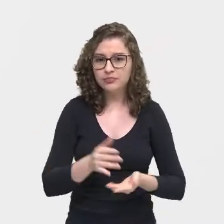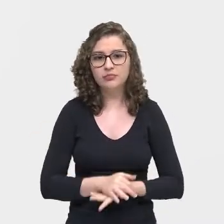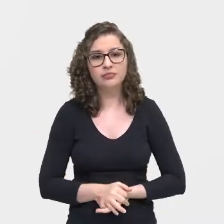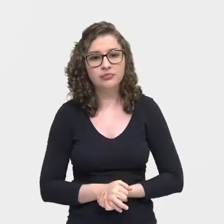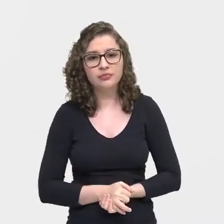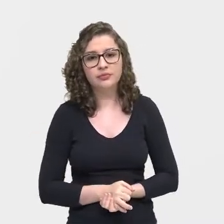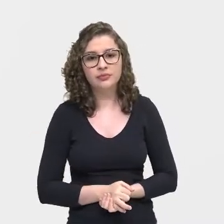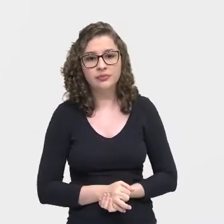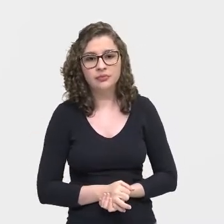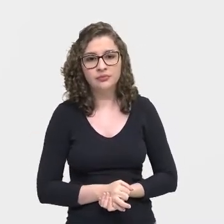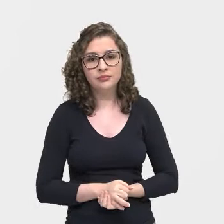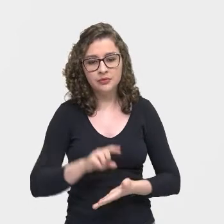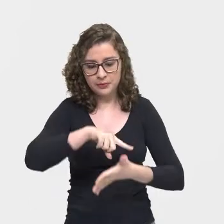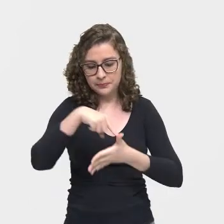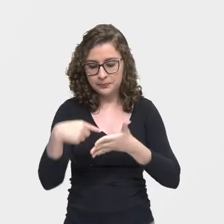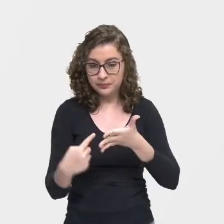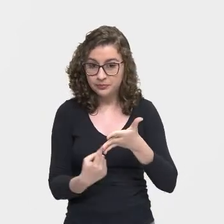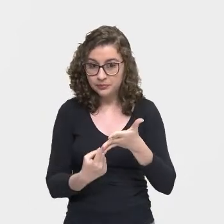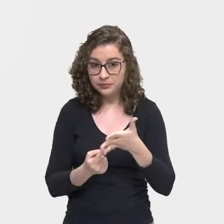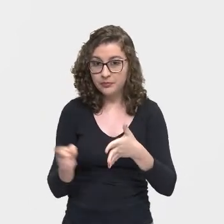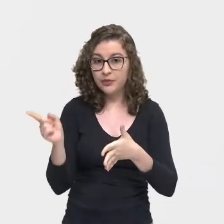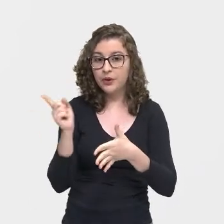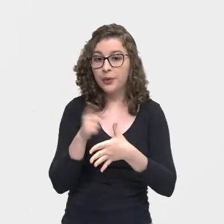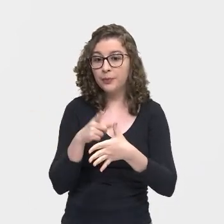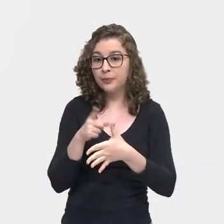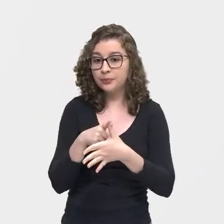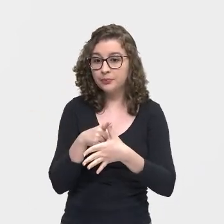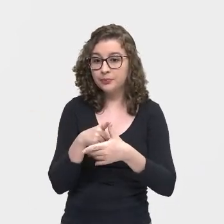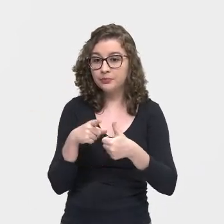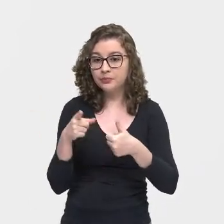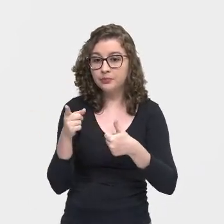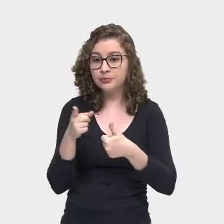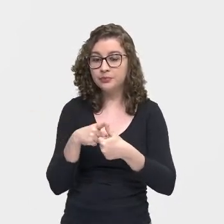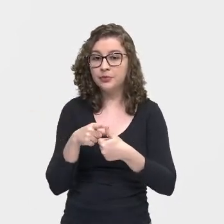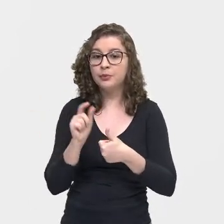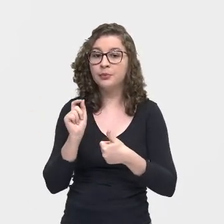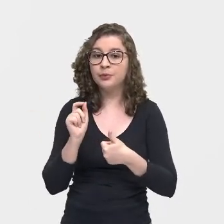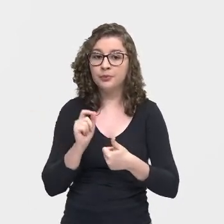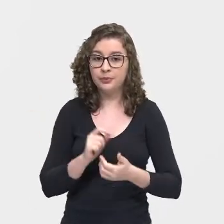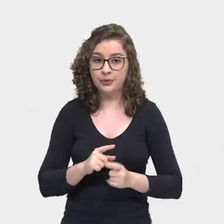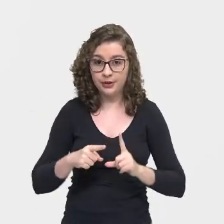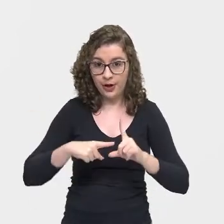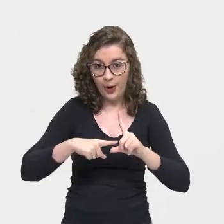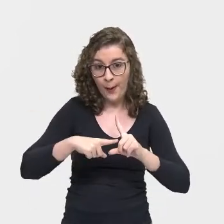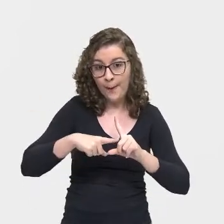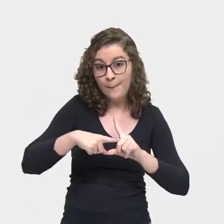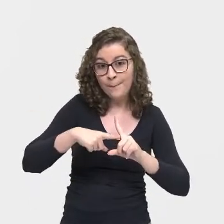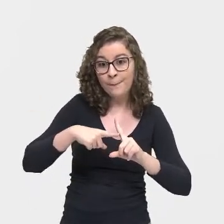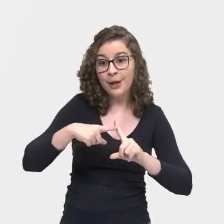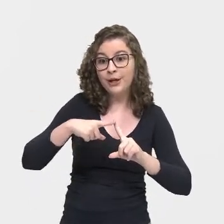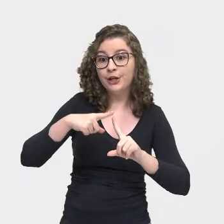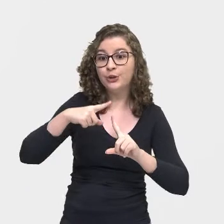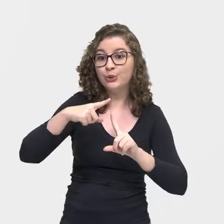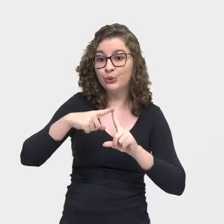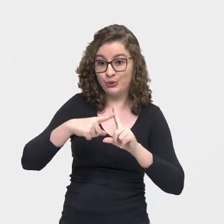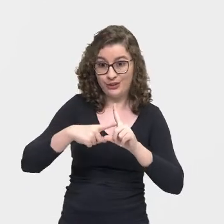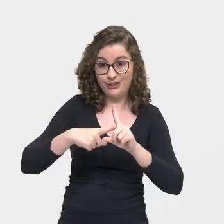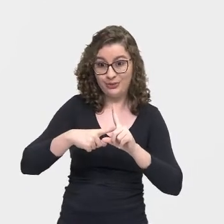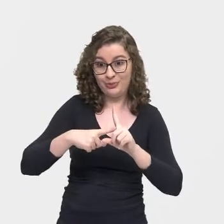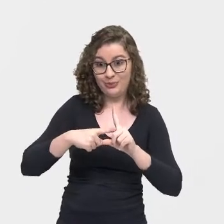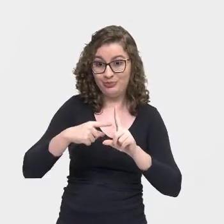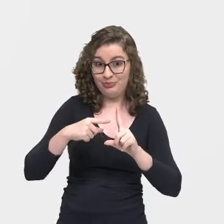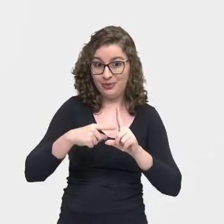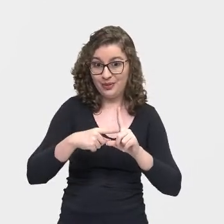bom? Primeira influência do aumento da temperatura, né? Se ocorrer um aumento de